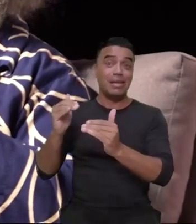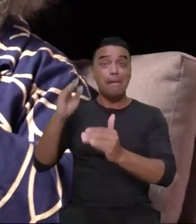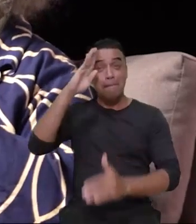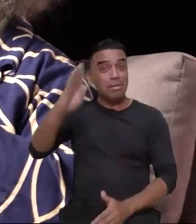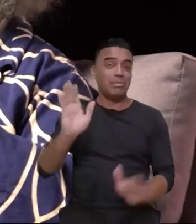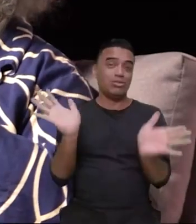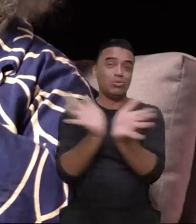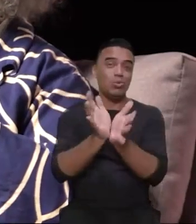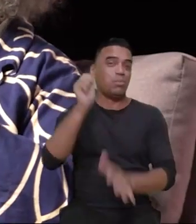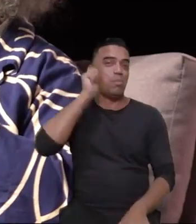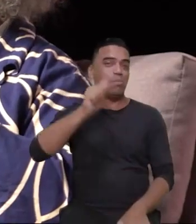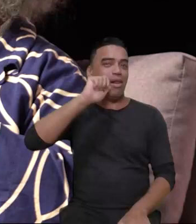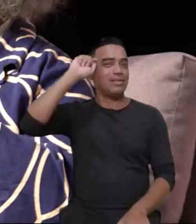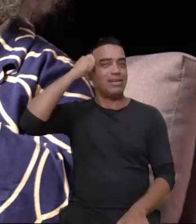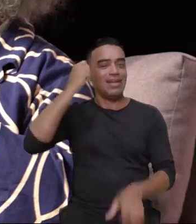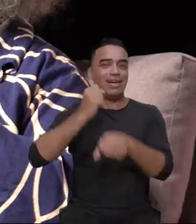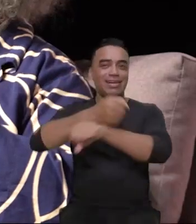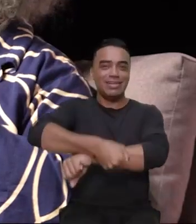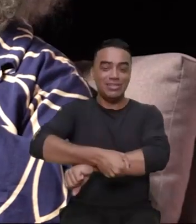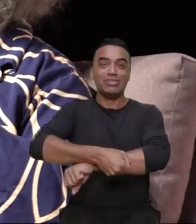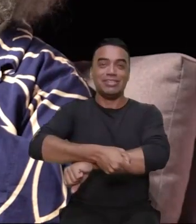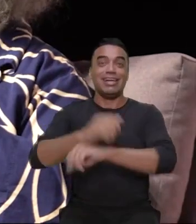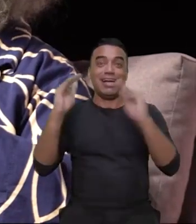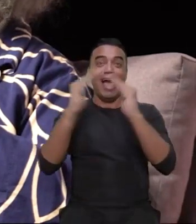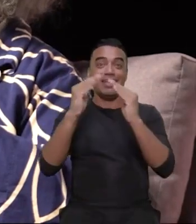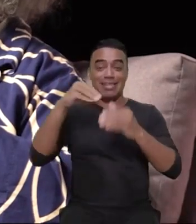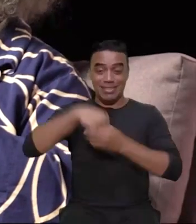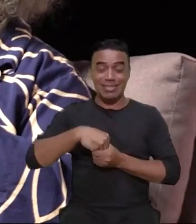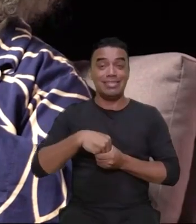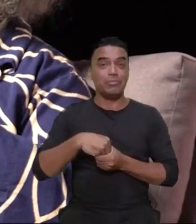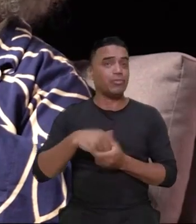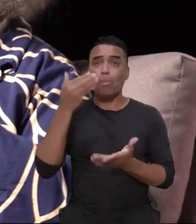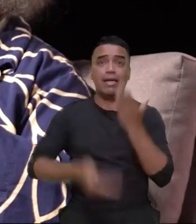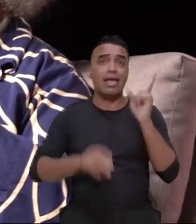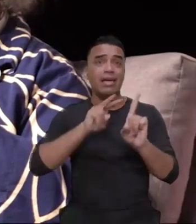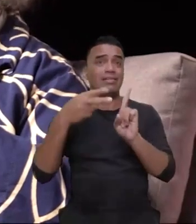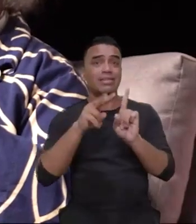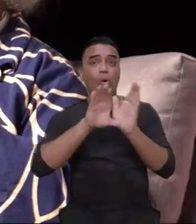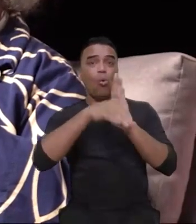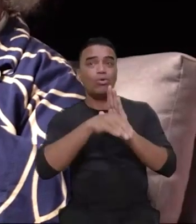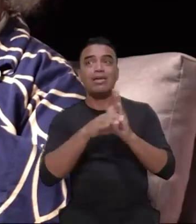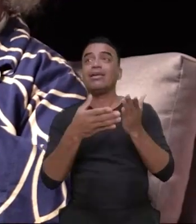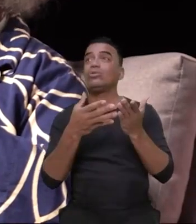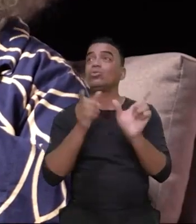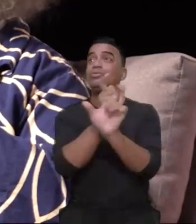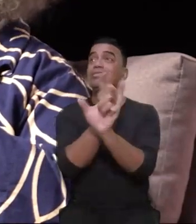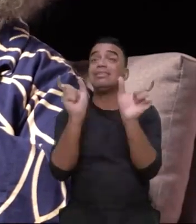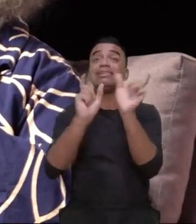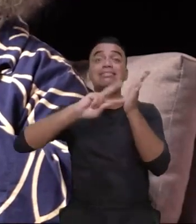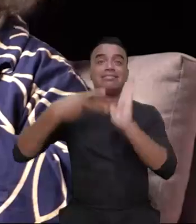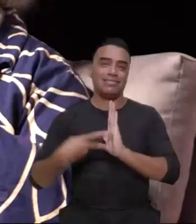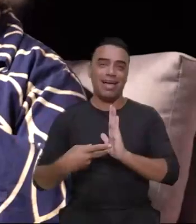das mulheres escravizadas dentro de casa. Então, não perder o que semantiza esse conceito,